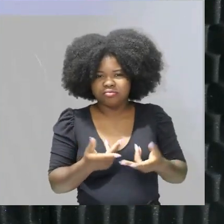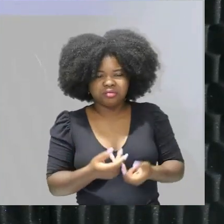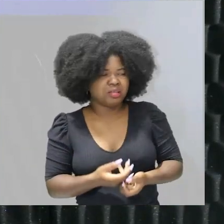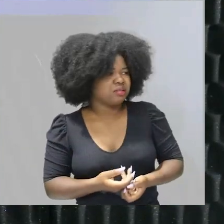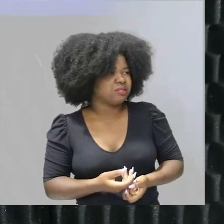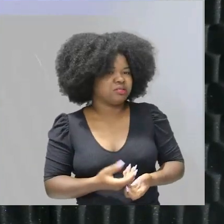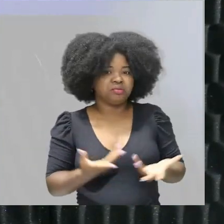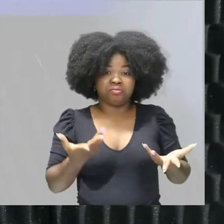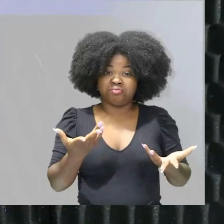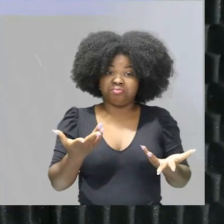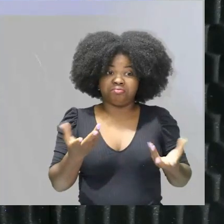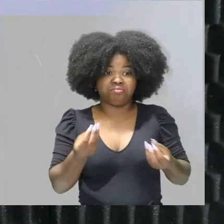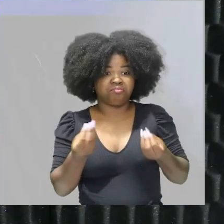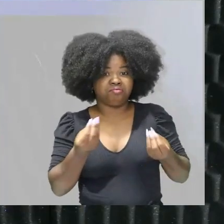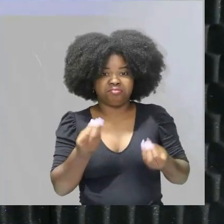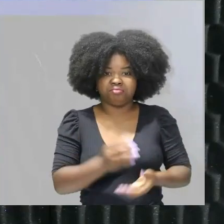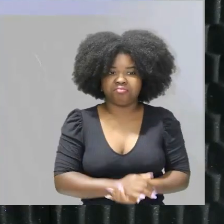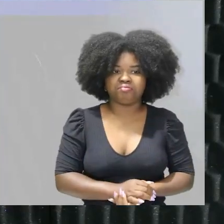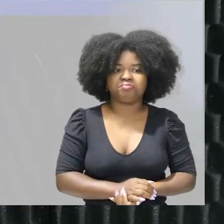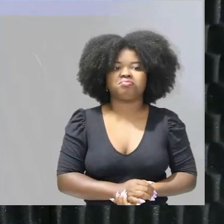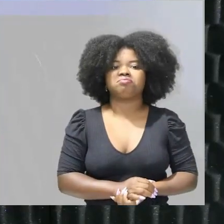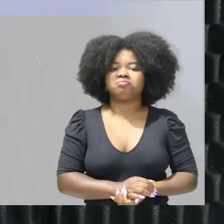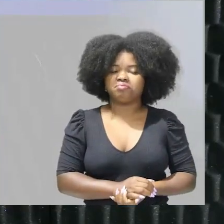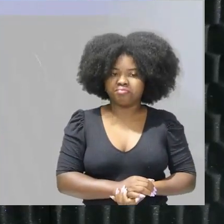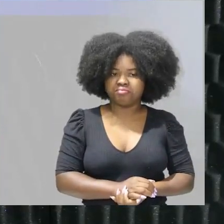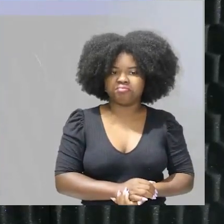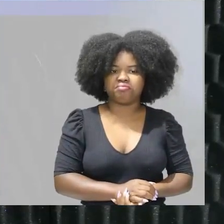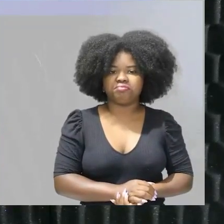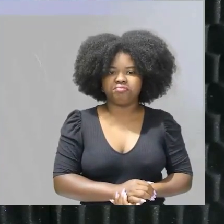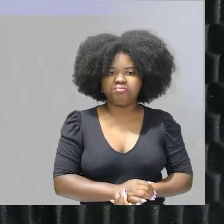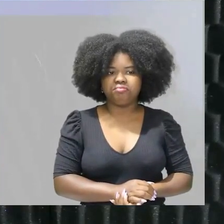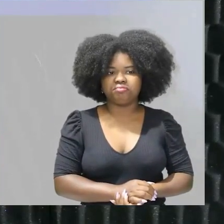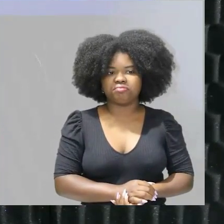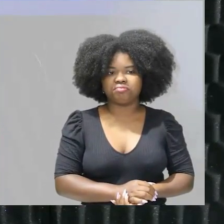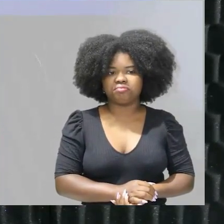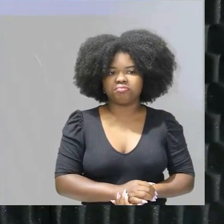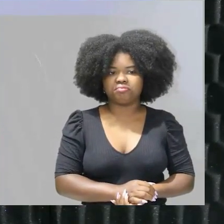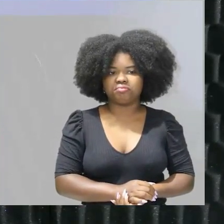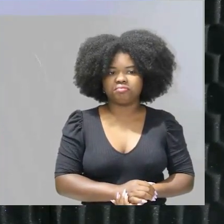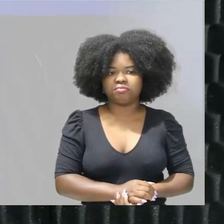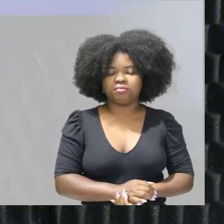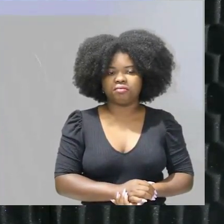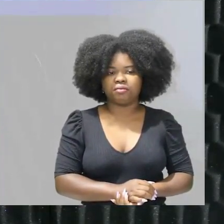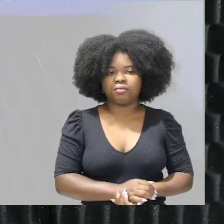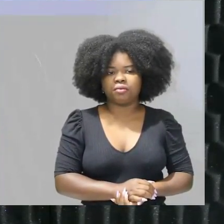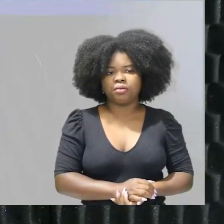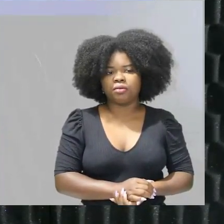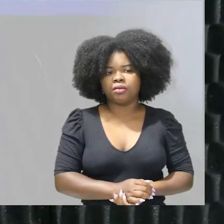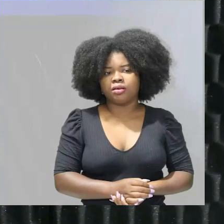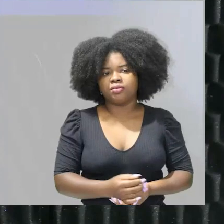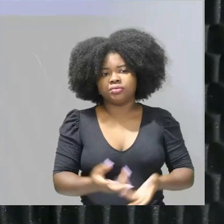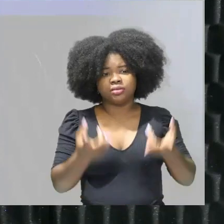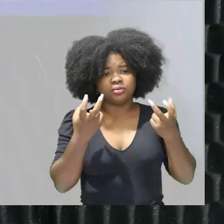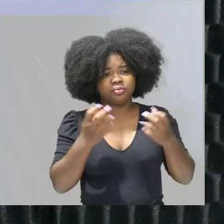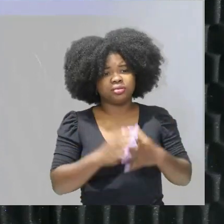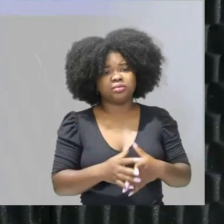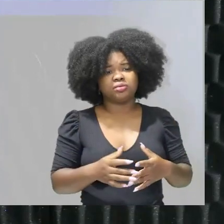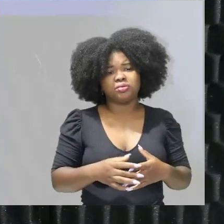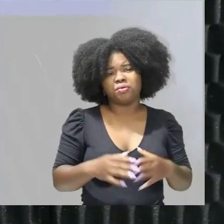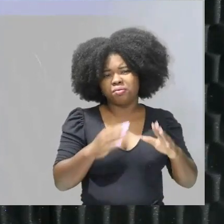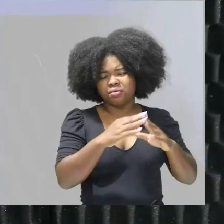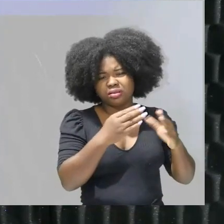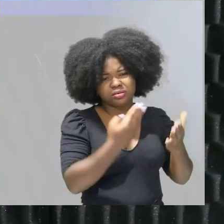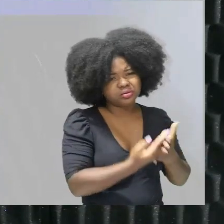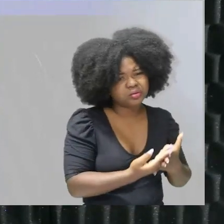rímel dos caras assim extremamente céticos então a revelação Divina você vê lá para escola elástica sabe